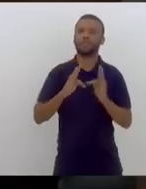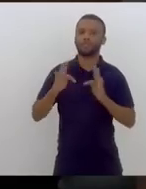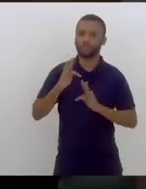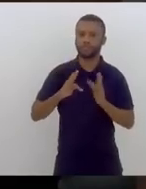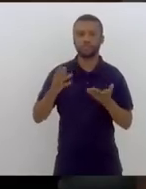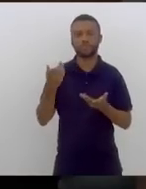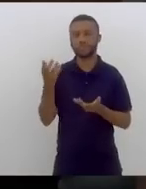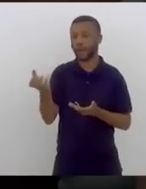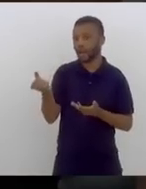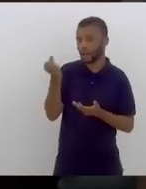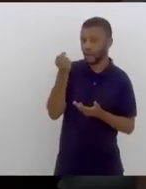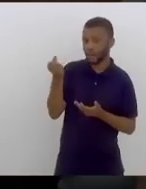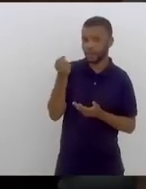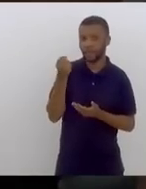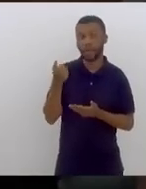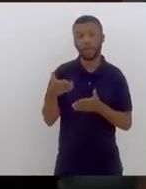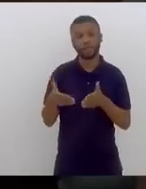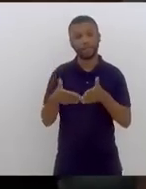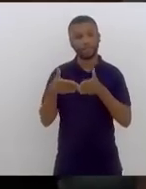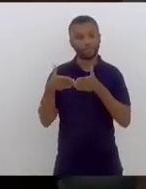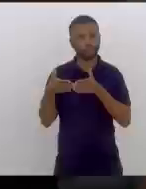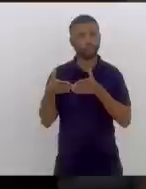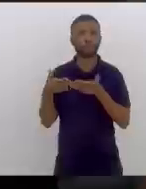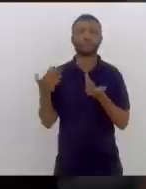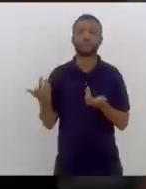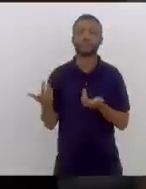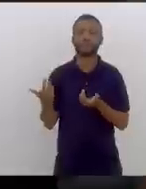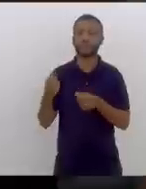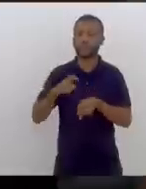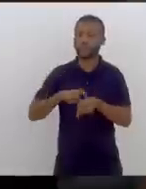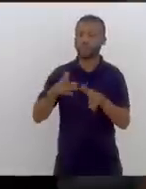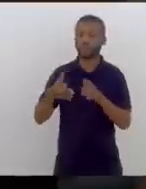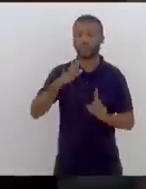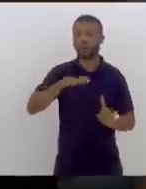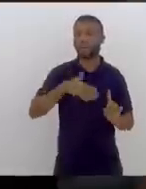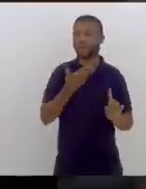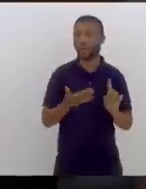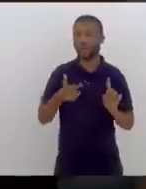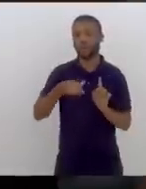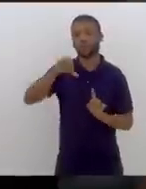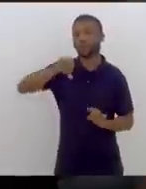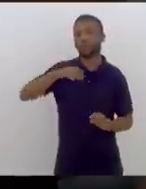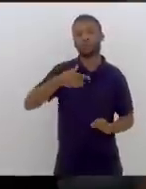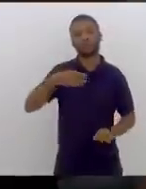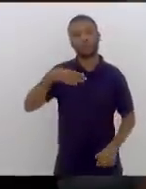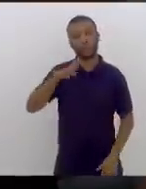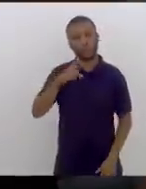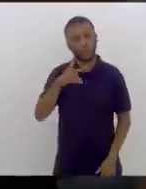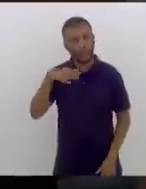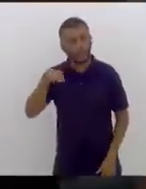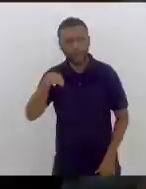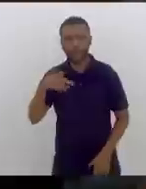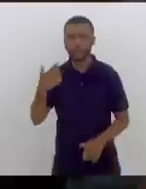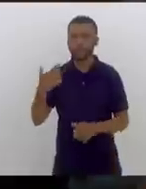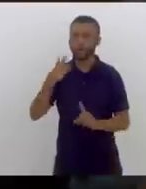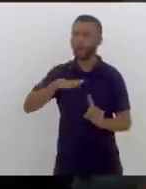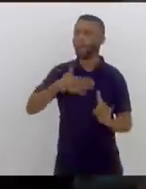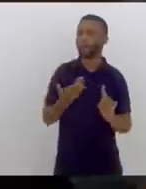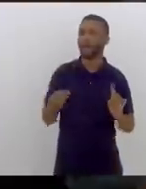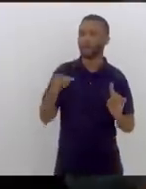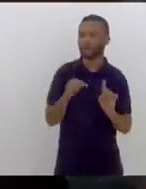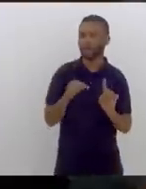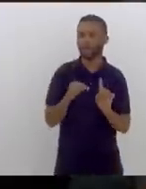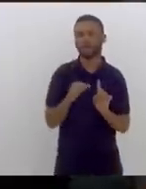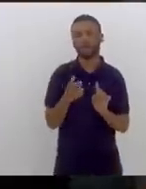reserva remunerada Então esse meio tempo em que ele entrou na Polícia Militar tem uma homenagem a ele no batalhão tem foto tem tudo lá e tal entrou